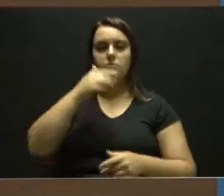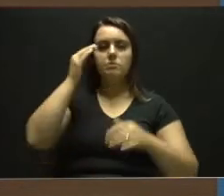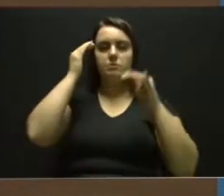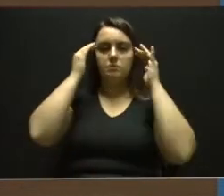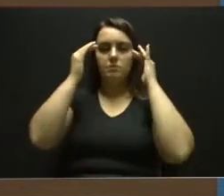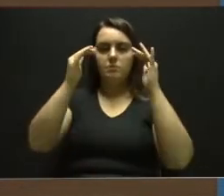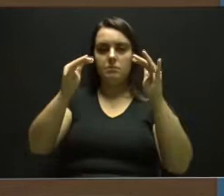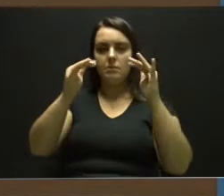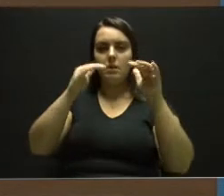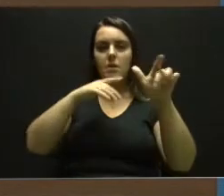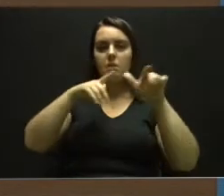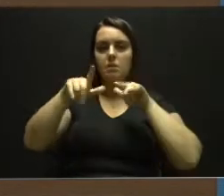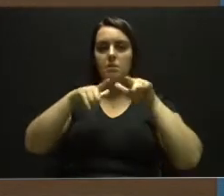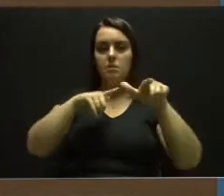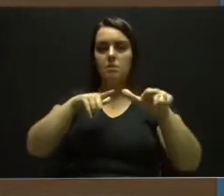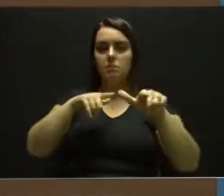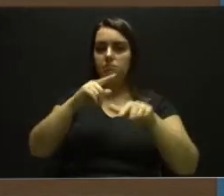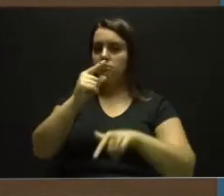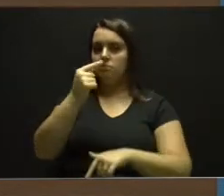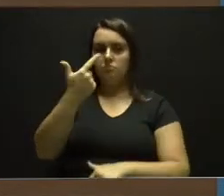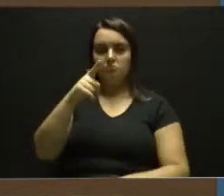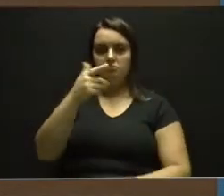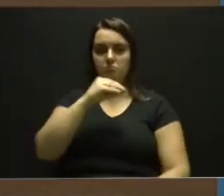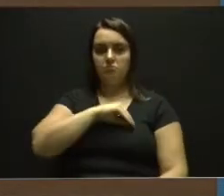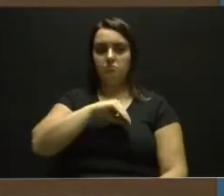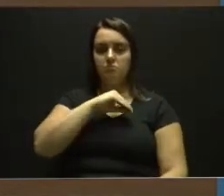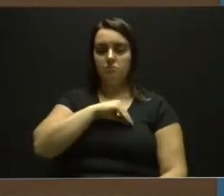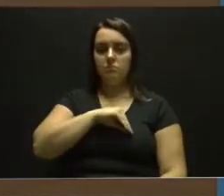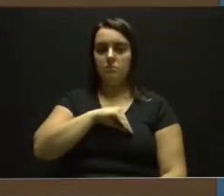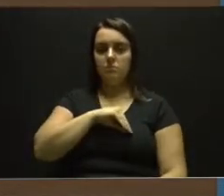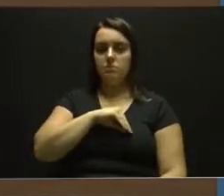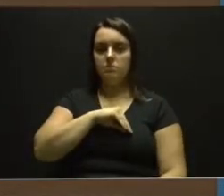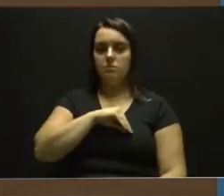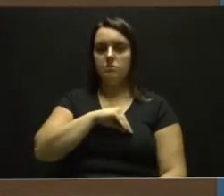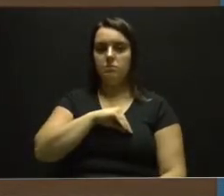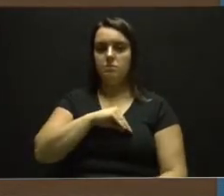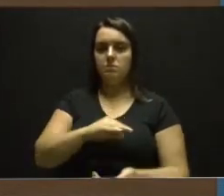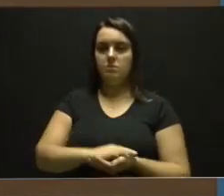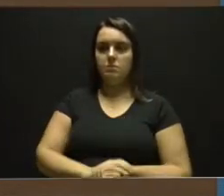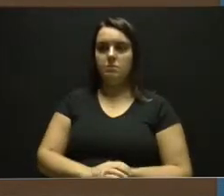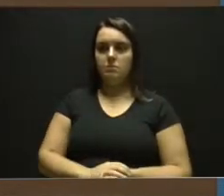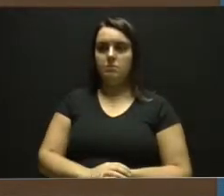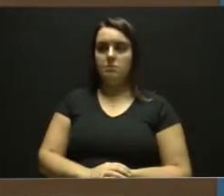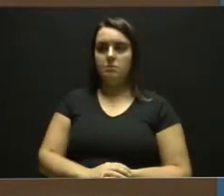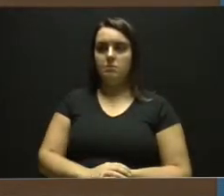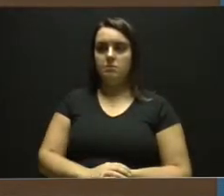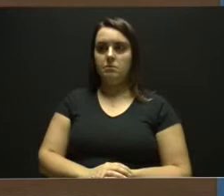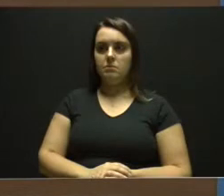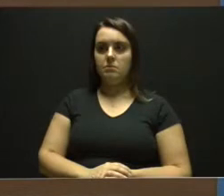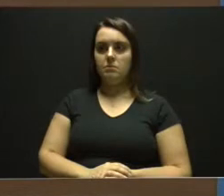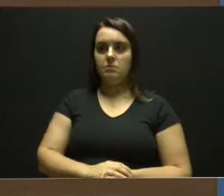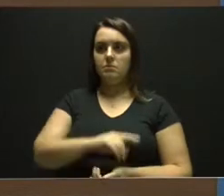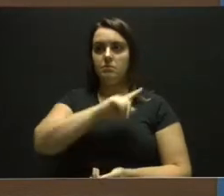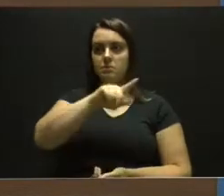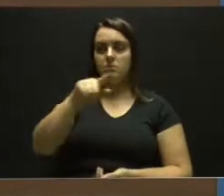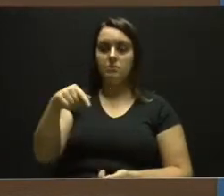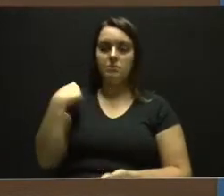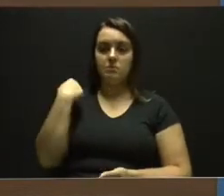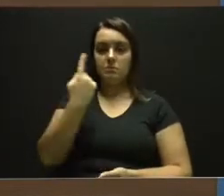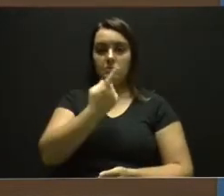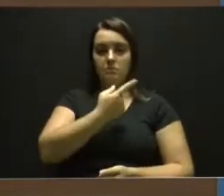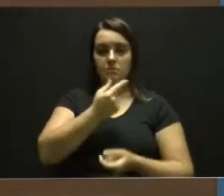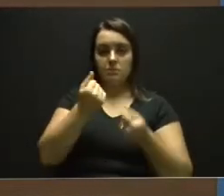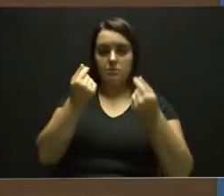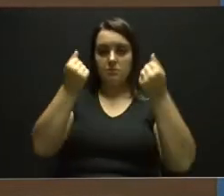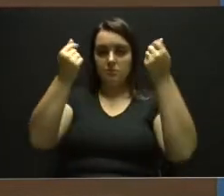dedicam 24 horas que vocês passam ali um vera cruz e você é o nosso lucro